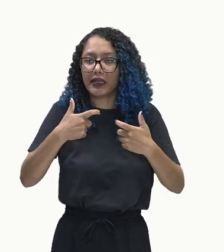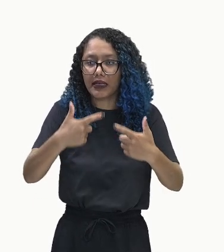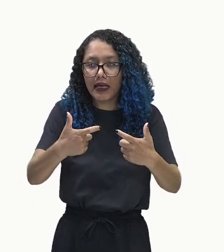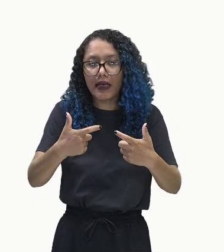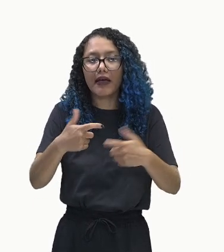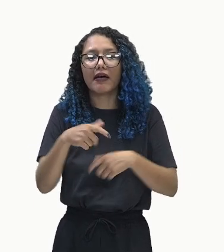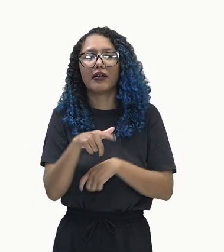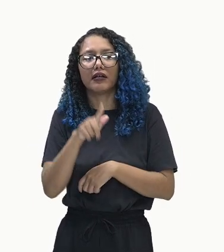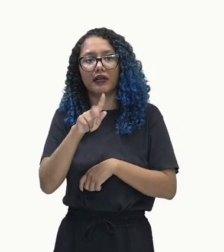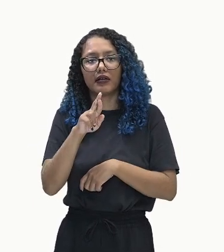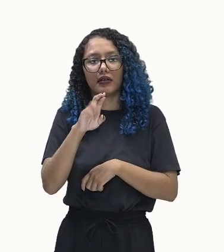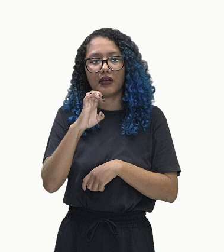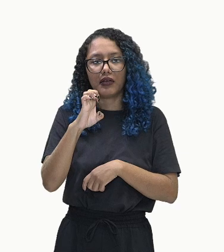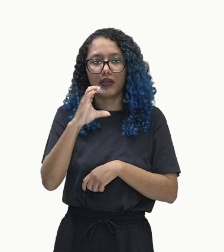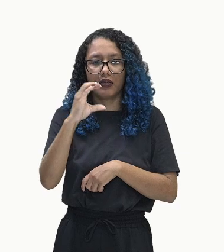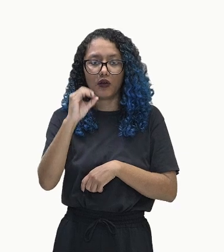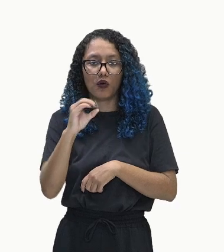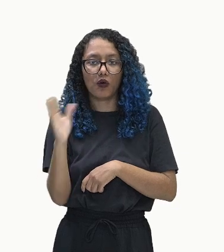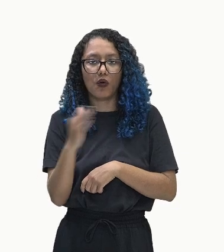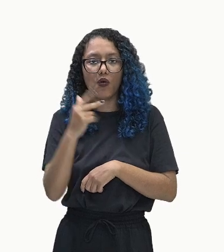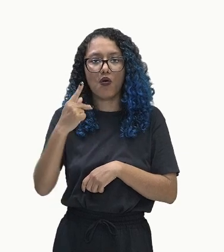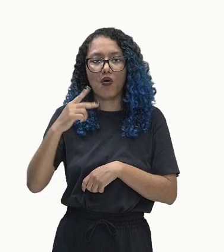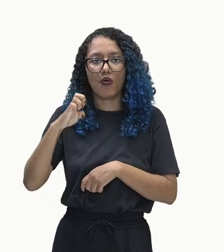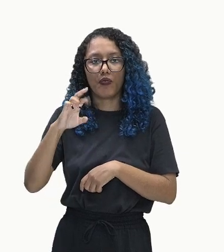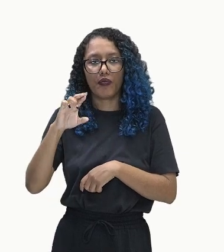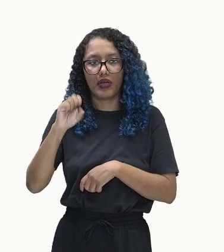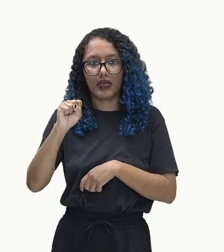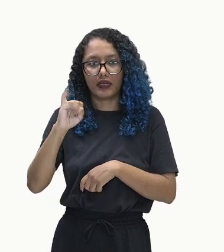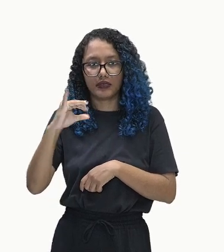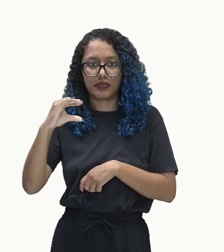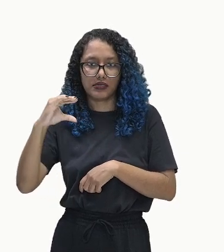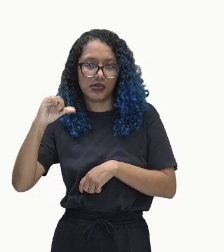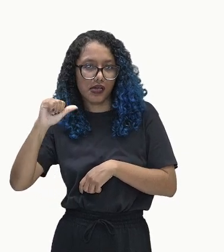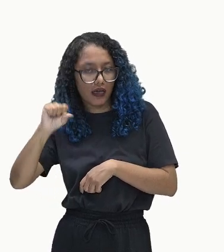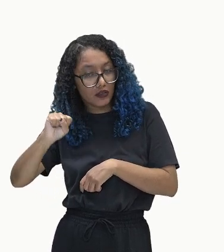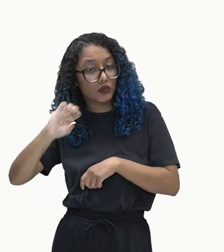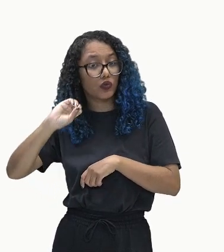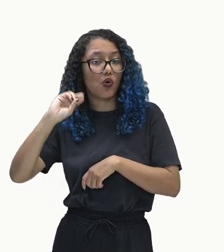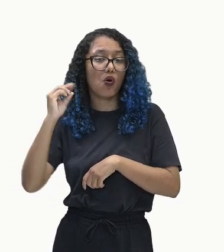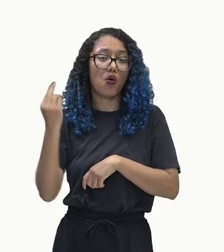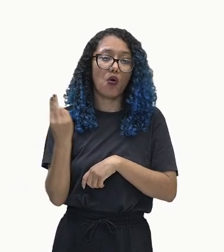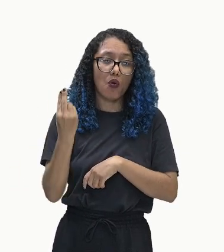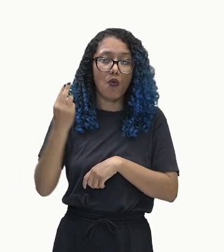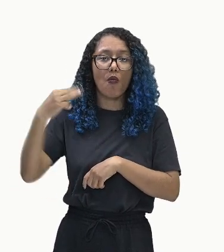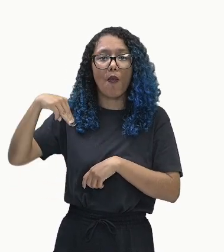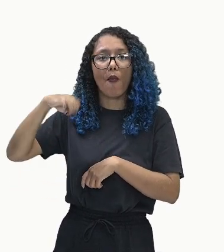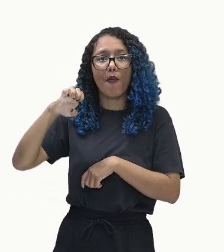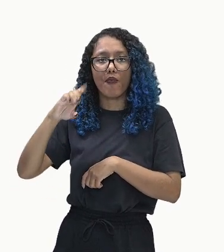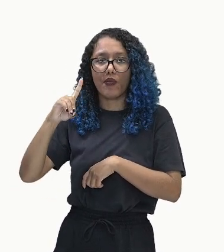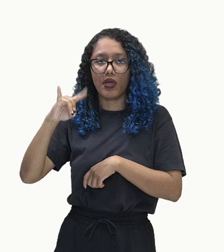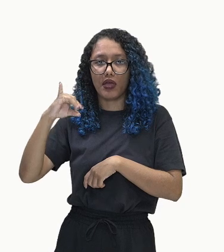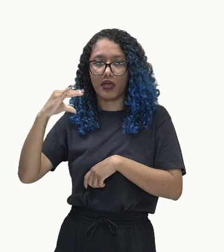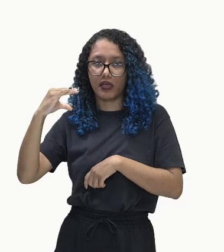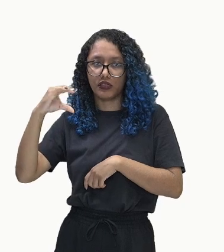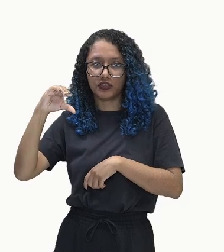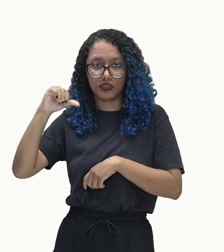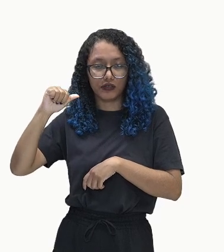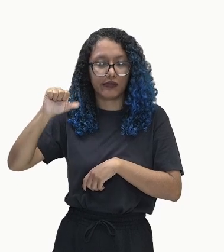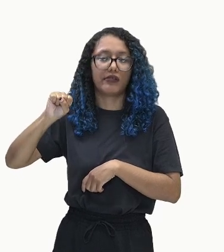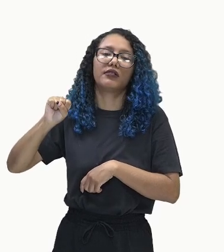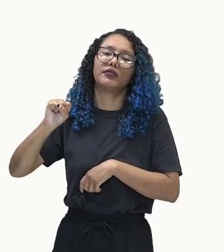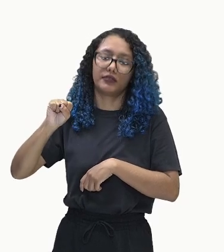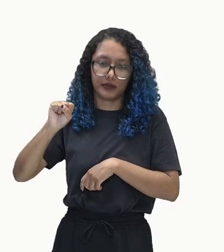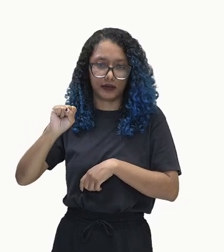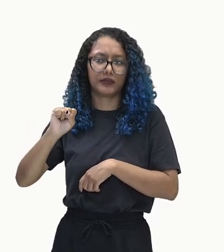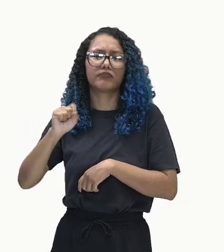de guerras médicas, tá? Então, quando a gente fala em guerra greco-pérsica e guerras médicas, nós estamos falando então do